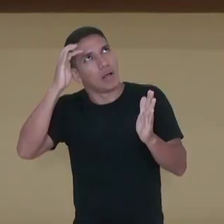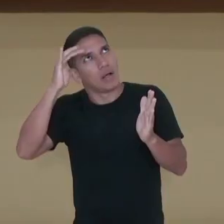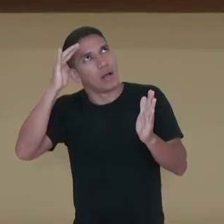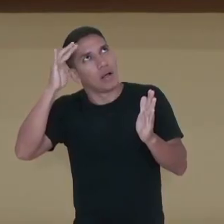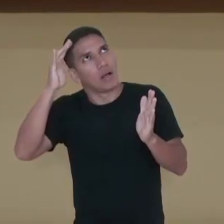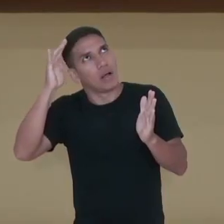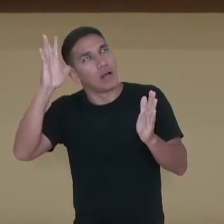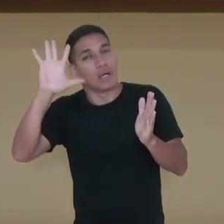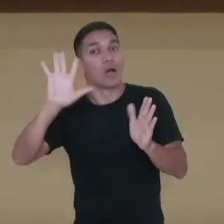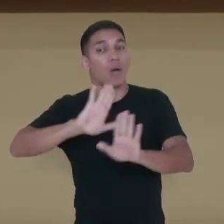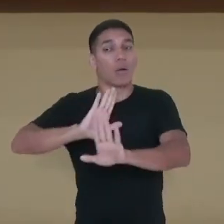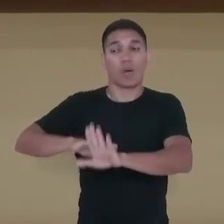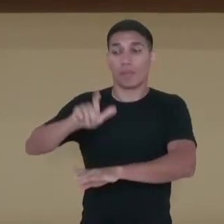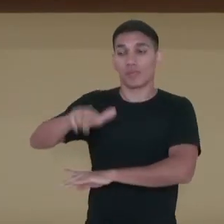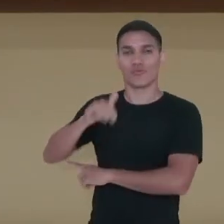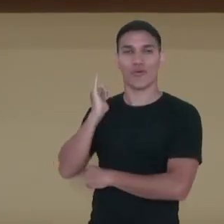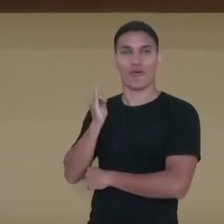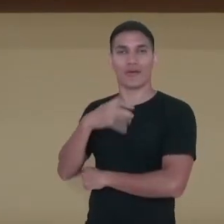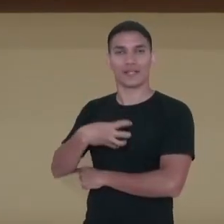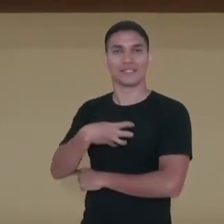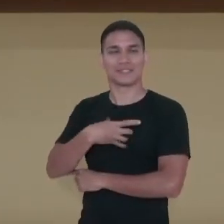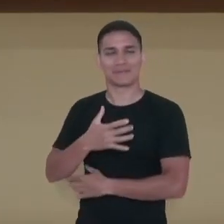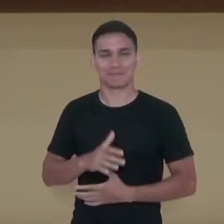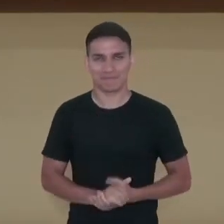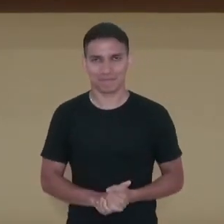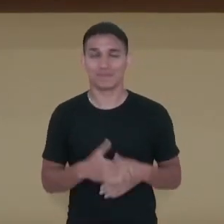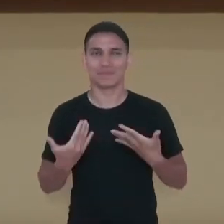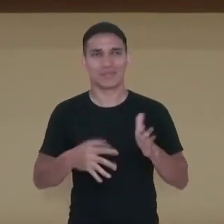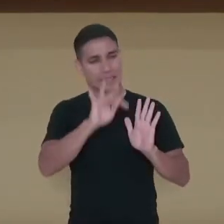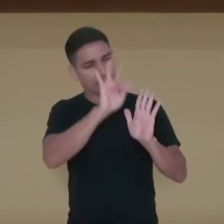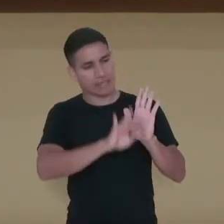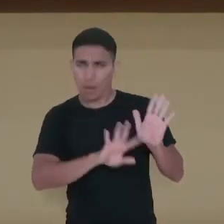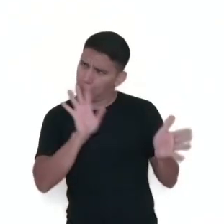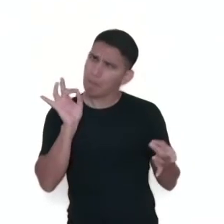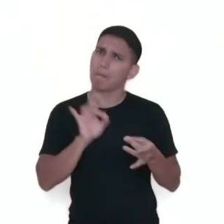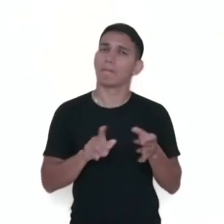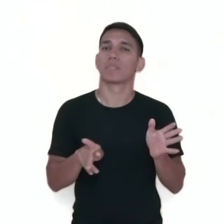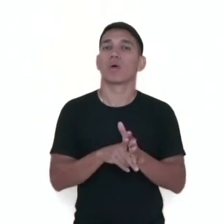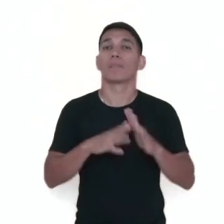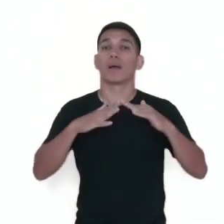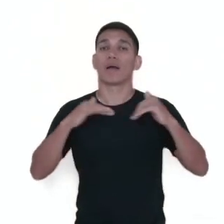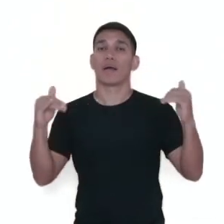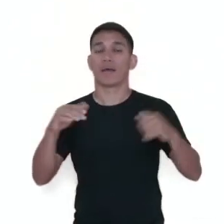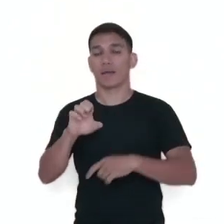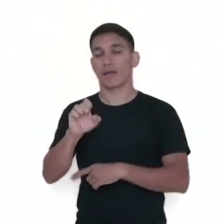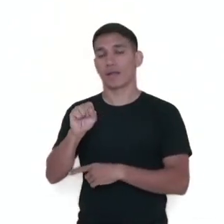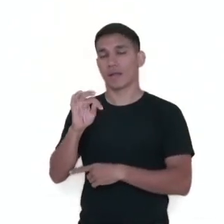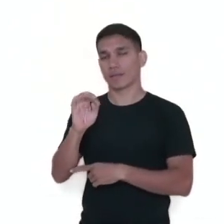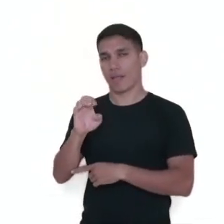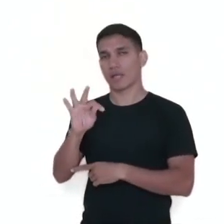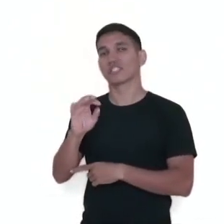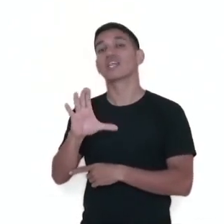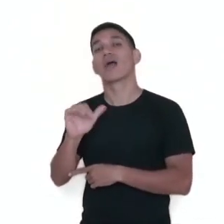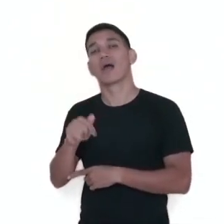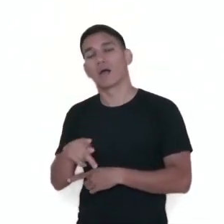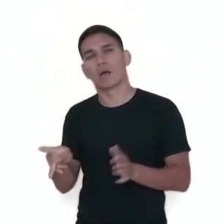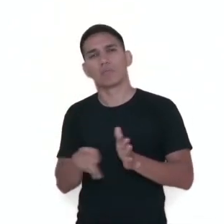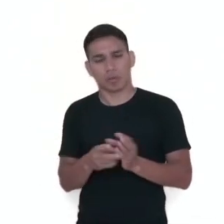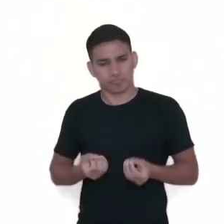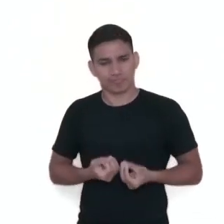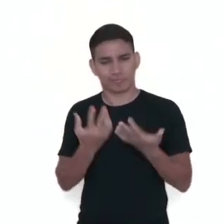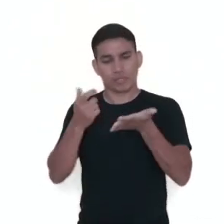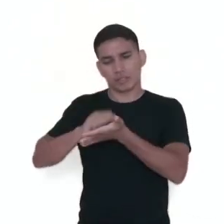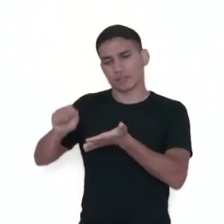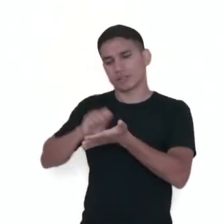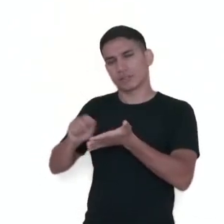os sentimentos do narrador. Tá? No texto literário, a questão estética, a expressividade do uso dos sinais